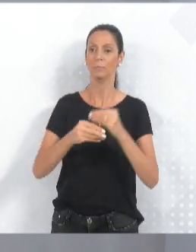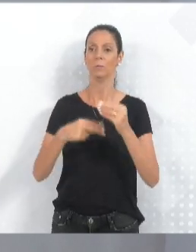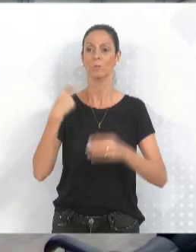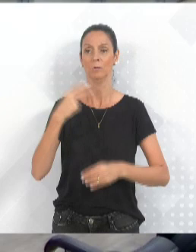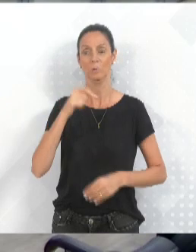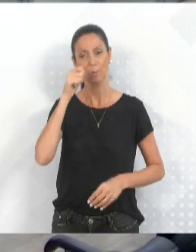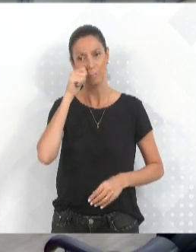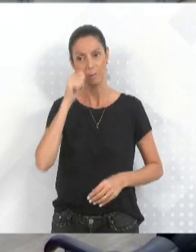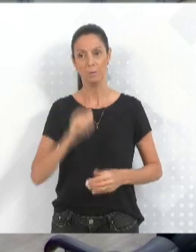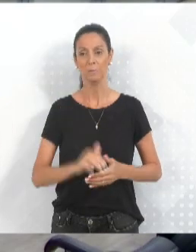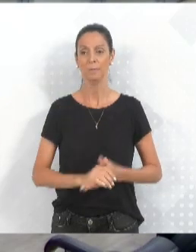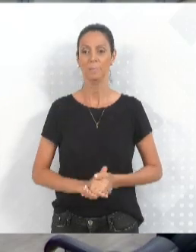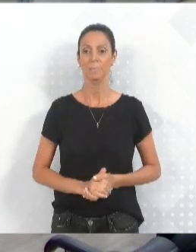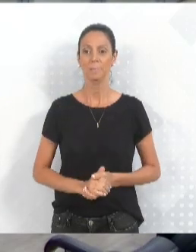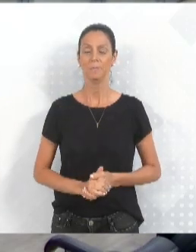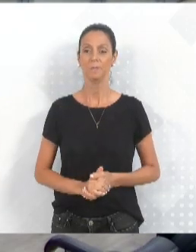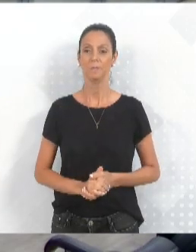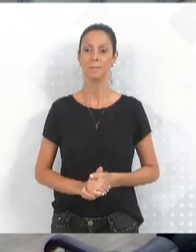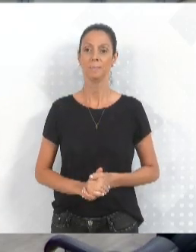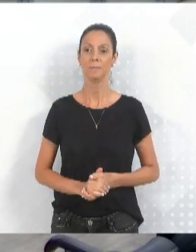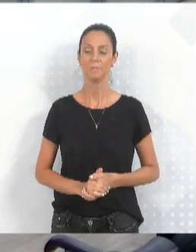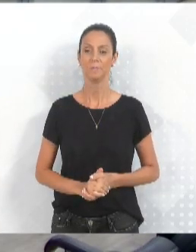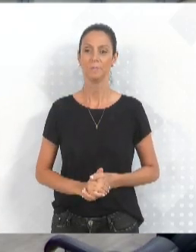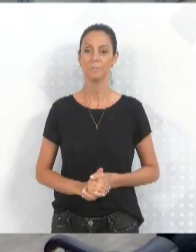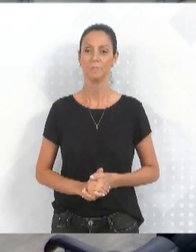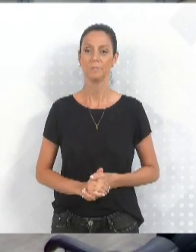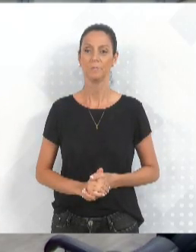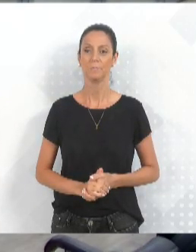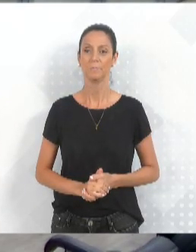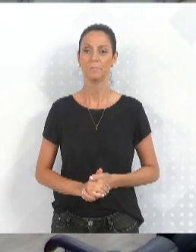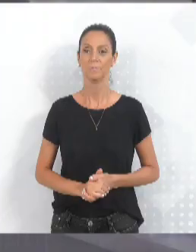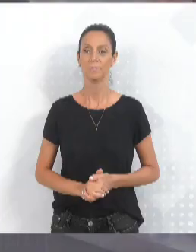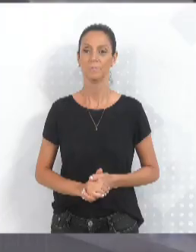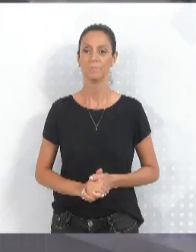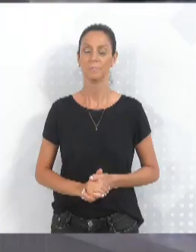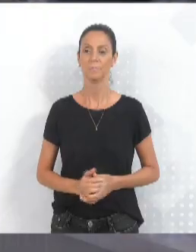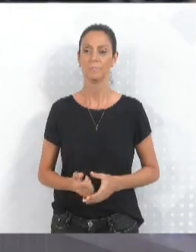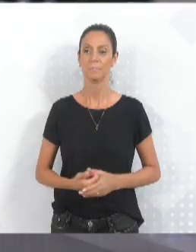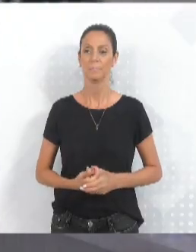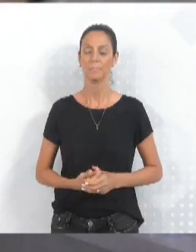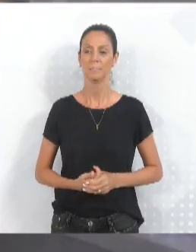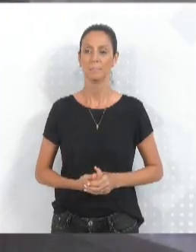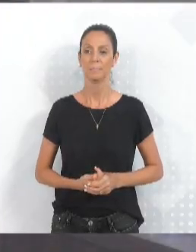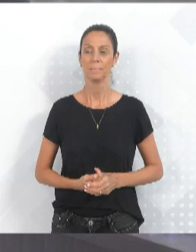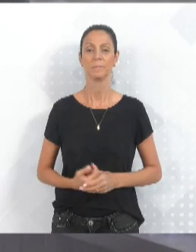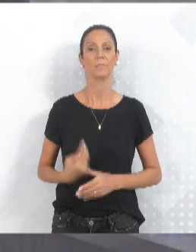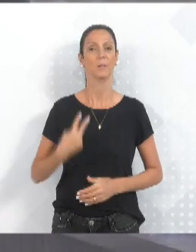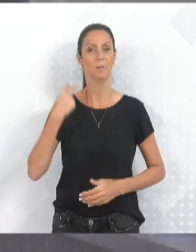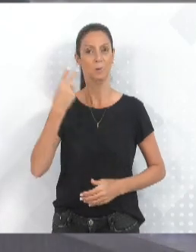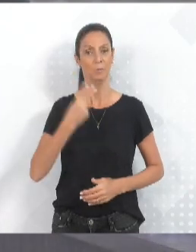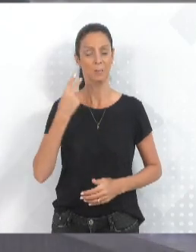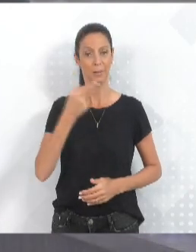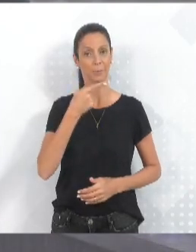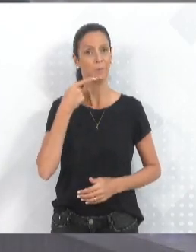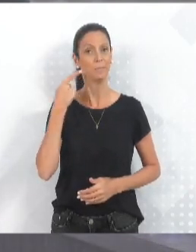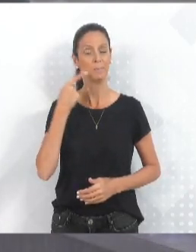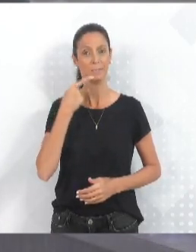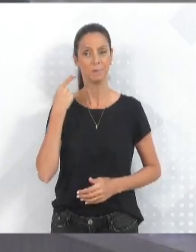com autorização do orador ou a parte o presidente dessa casa Vereador aliveira Vereador Marcelo